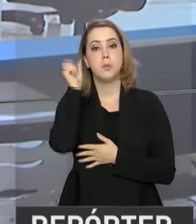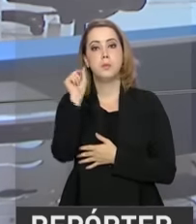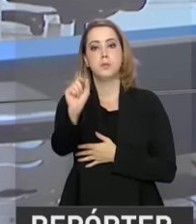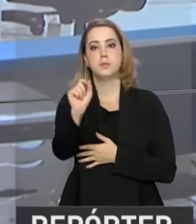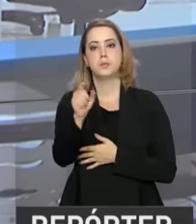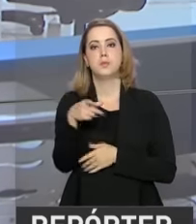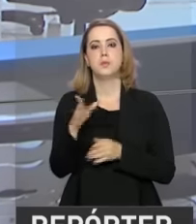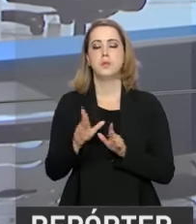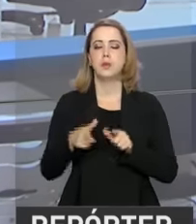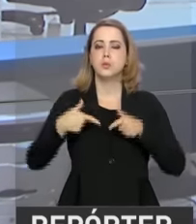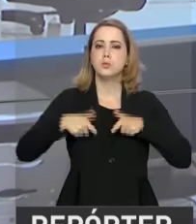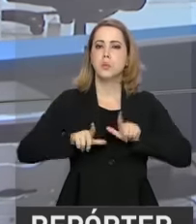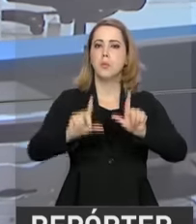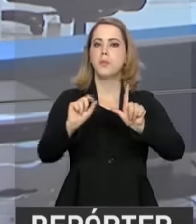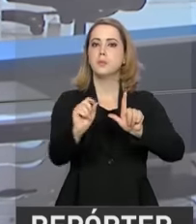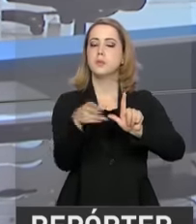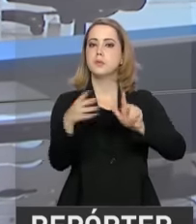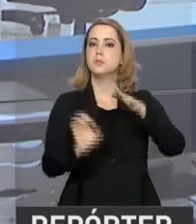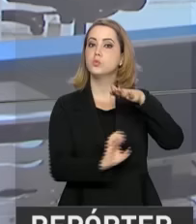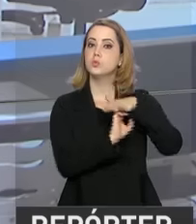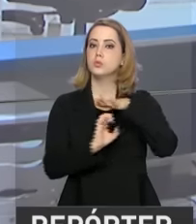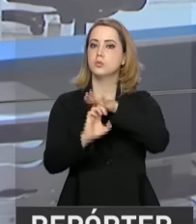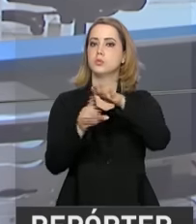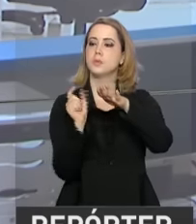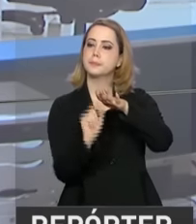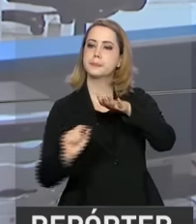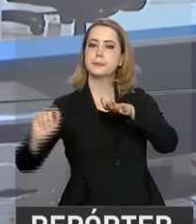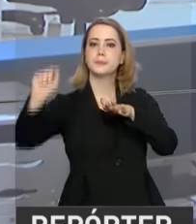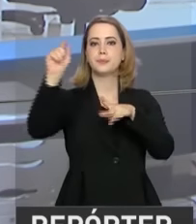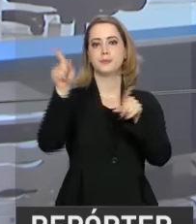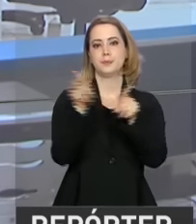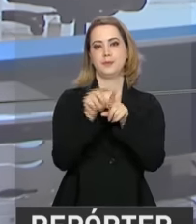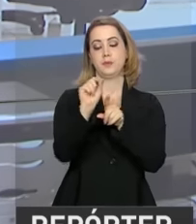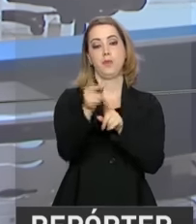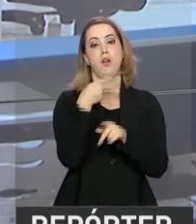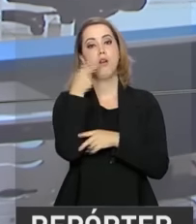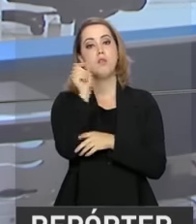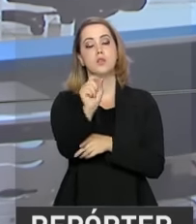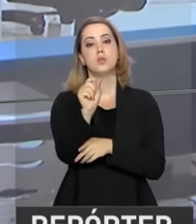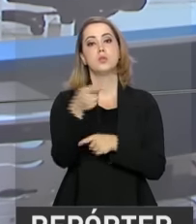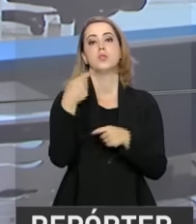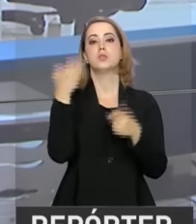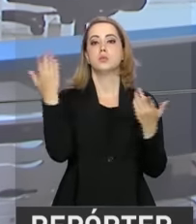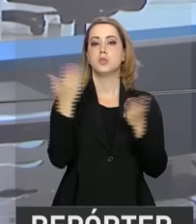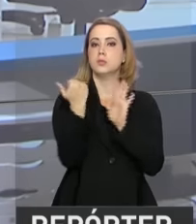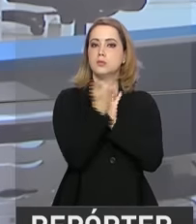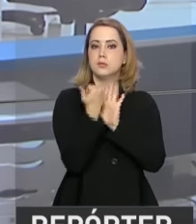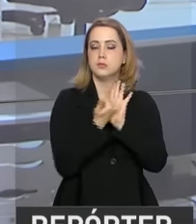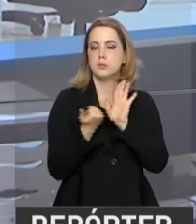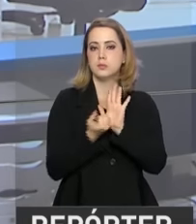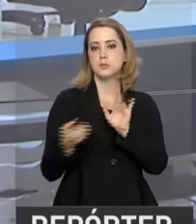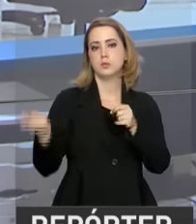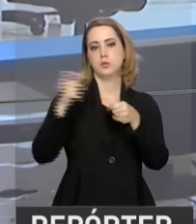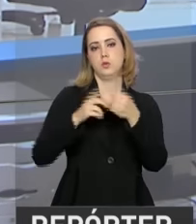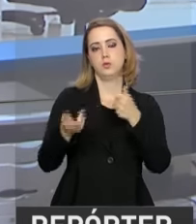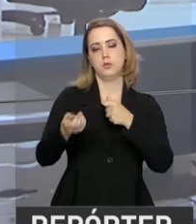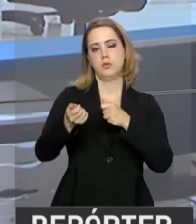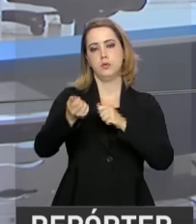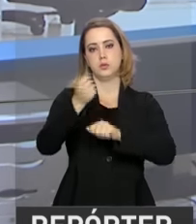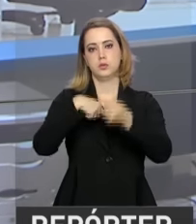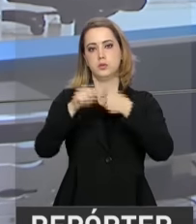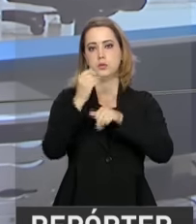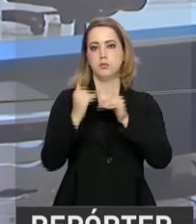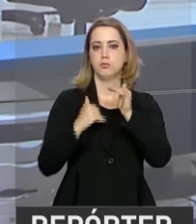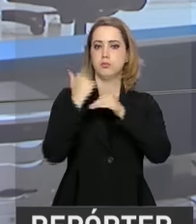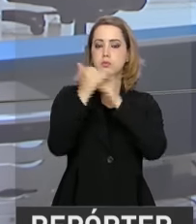encontro que premiou empresários de todo o país. Ele falou sobre medidas do governo para a retomada do crescimento econômico e afirmou